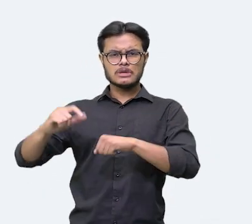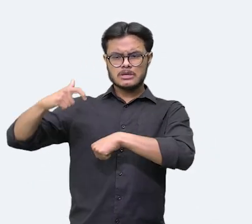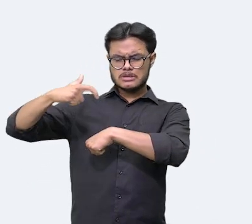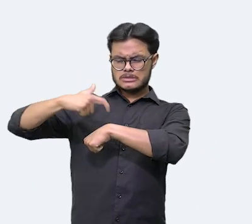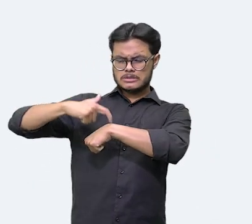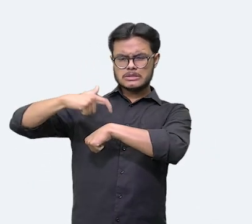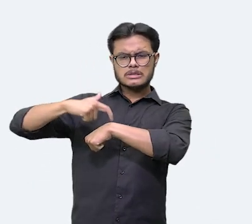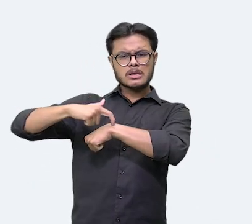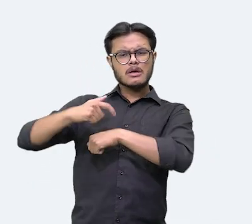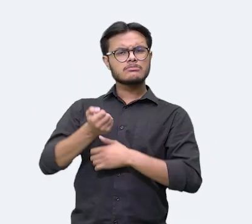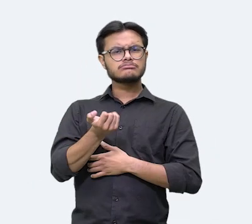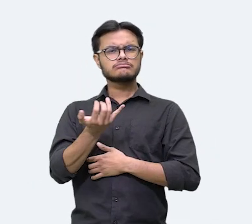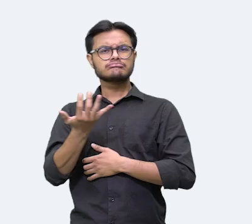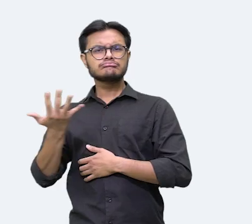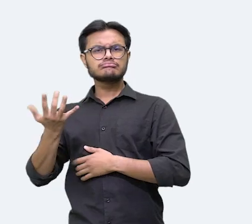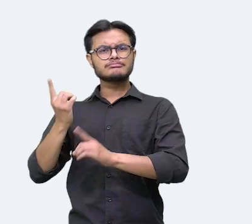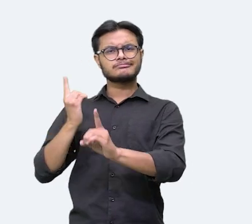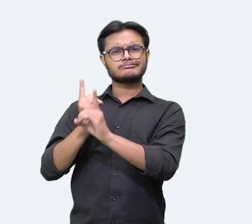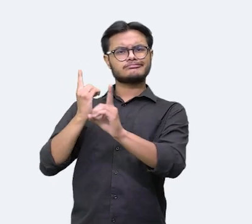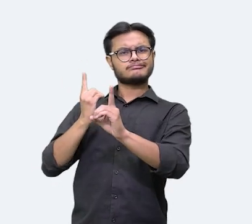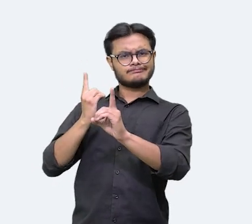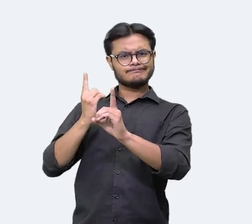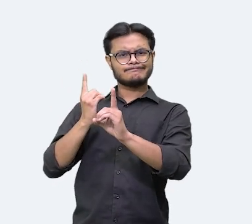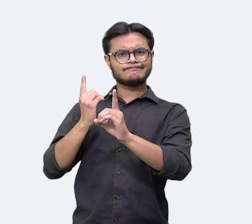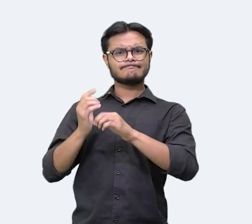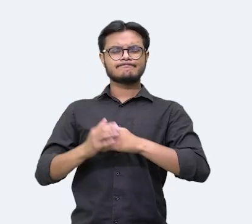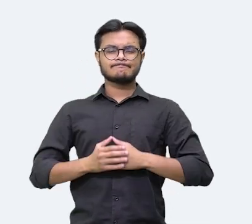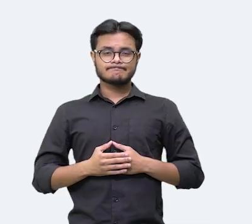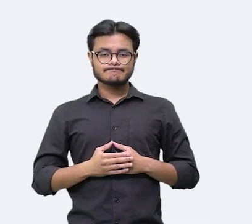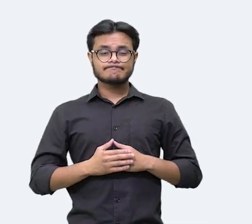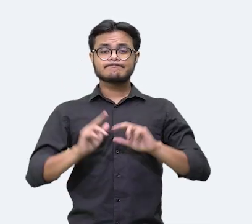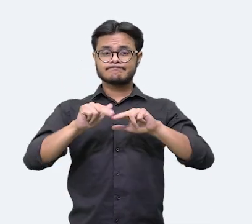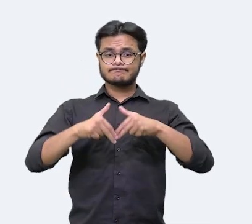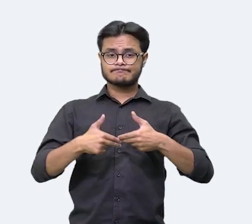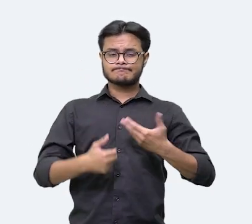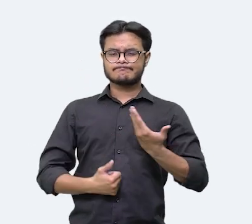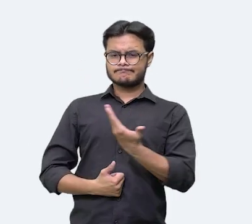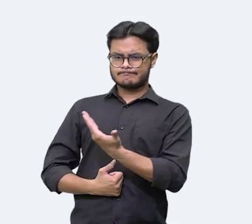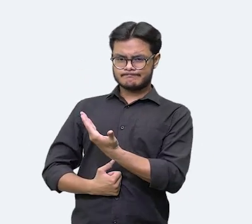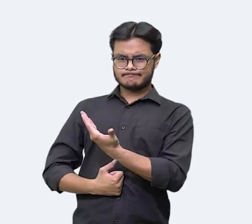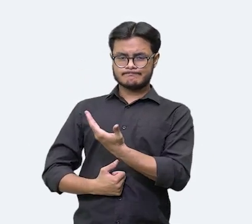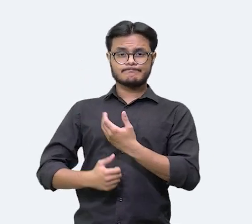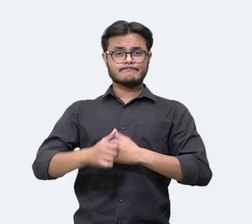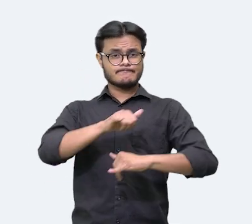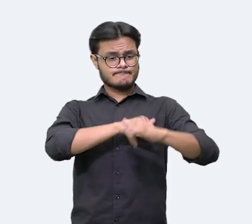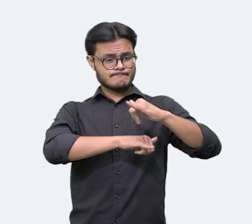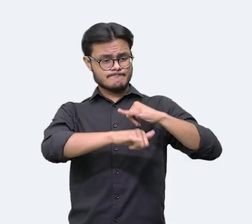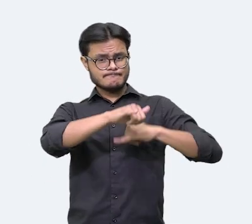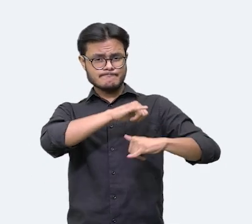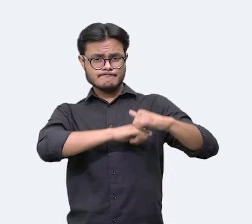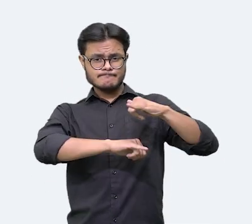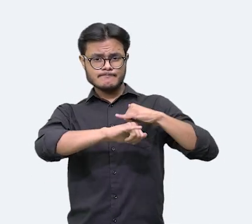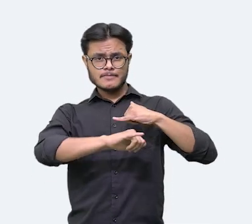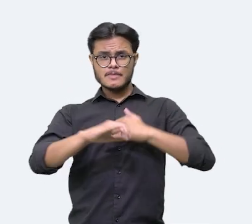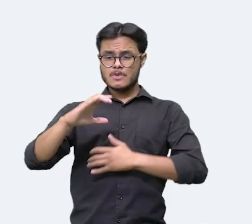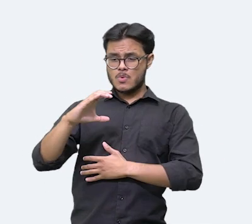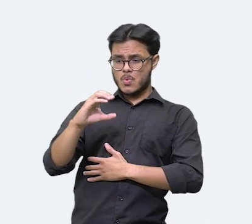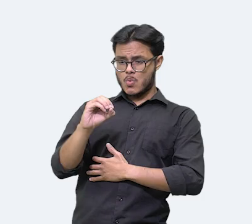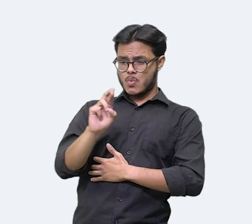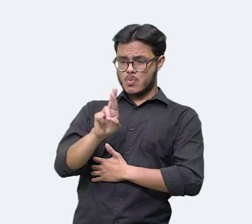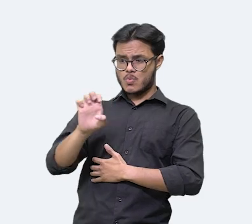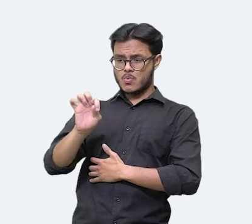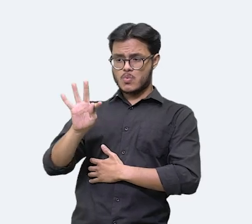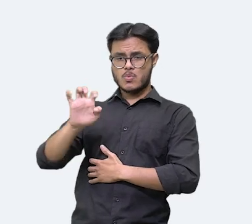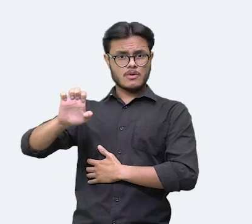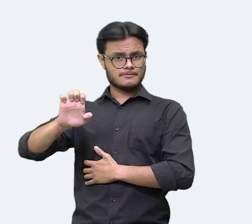carga que passa nessa área, nós vamos ter a corrente elétrica. Então está aqui a equação da corrente elétrica. Ela é a quantidade de carga que